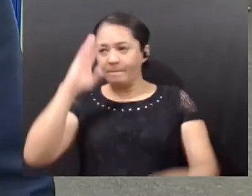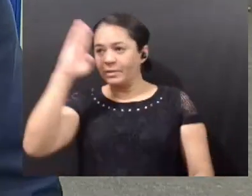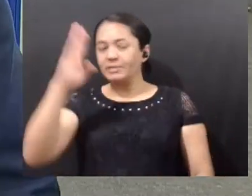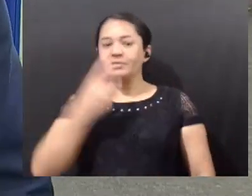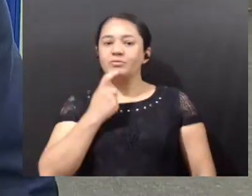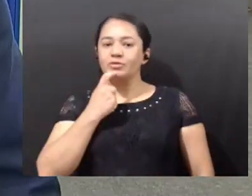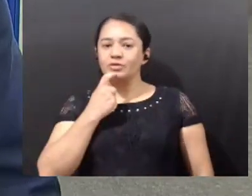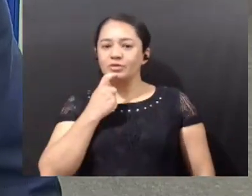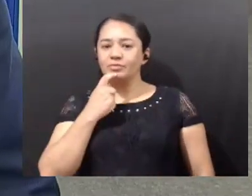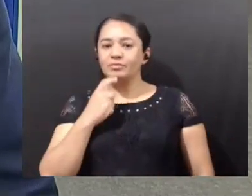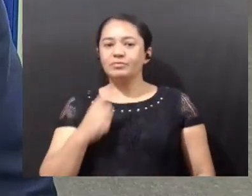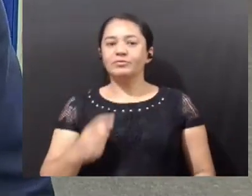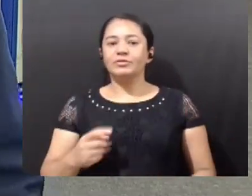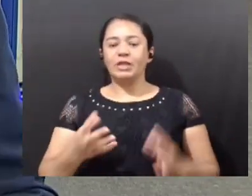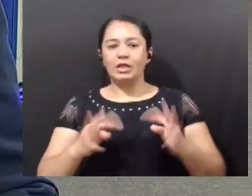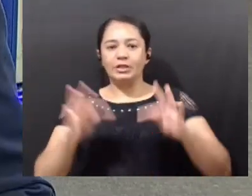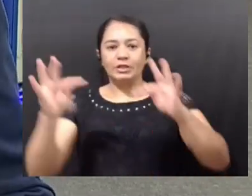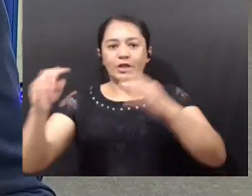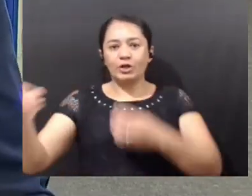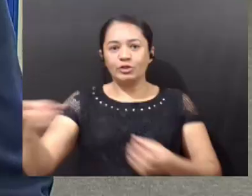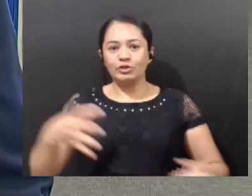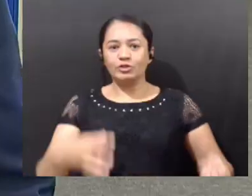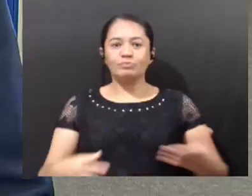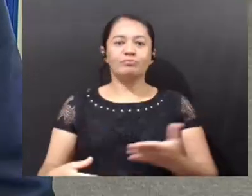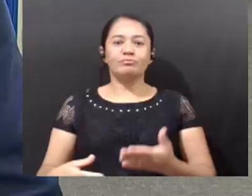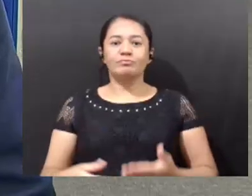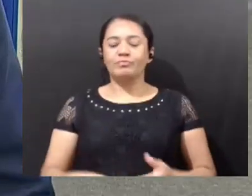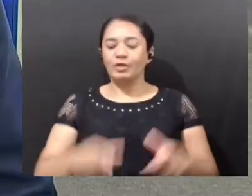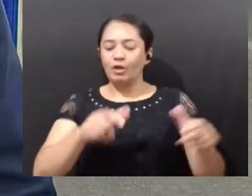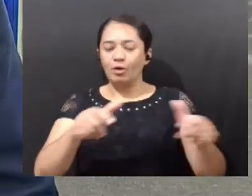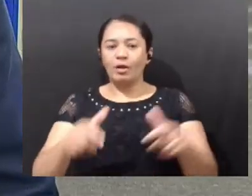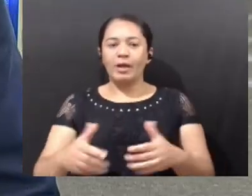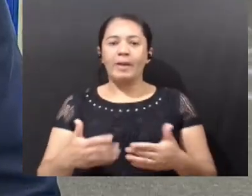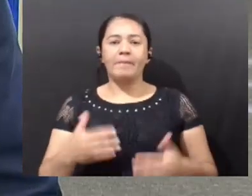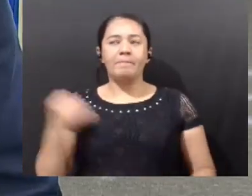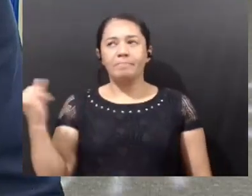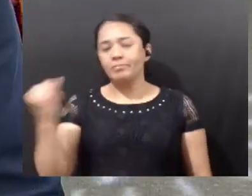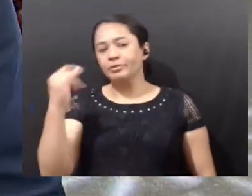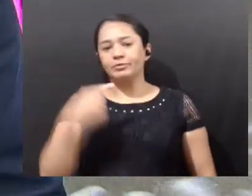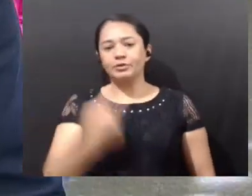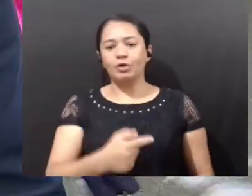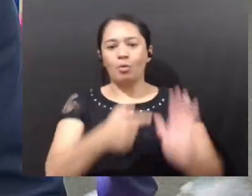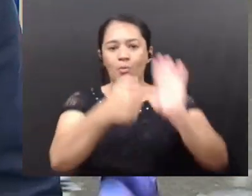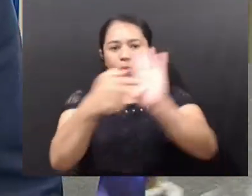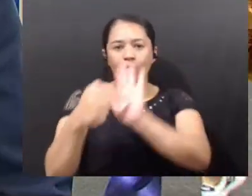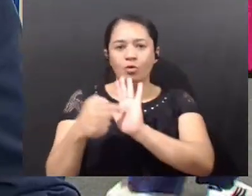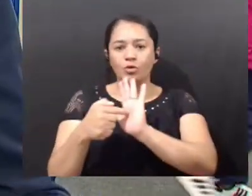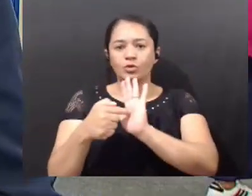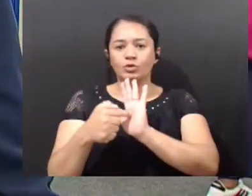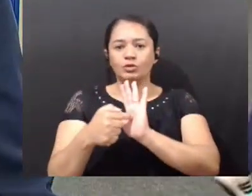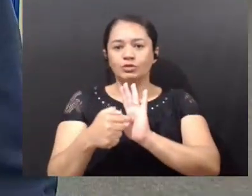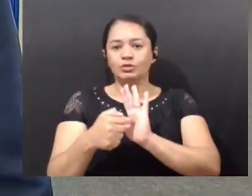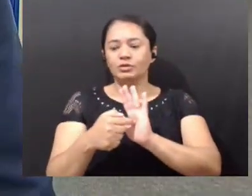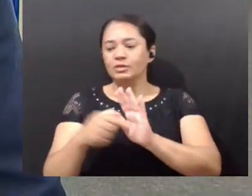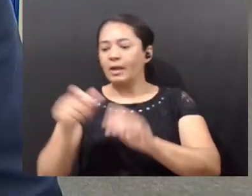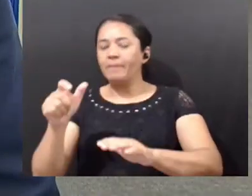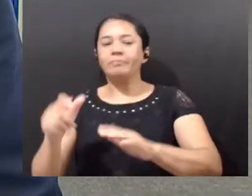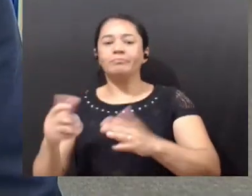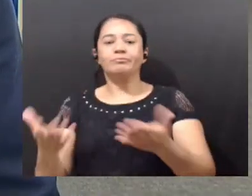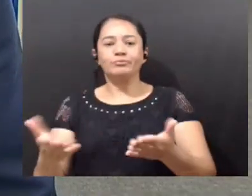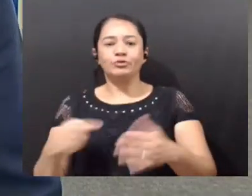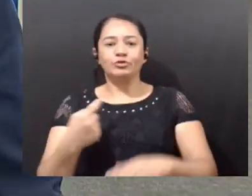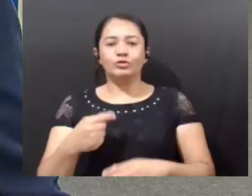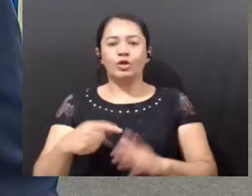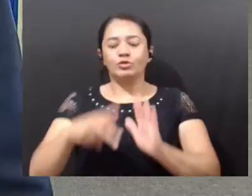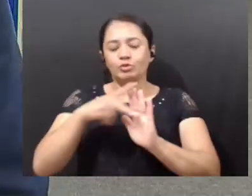tecnologia e inovação, é um espaço, uma plataforma importante para a gente mostrar para a pequena economia os nossos programas, e assim